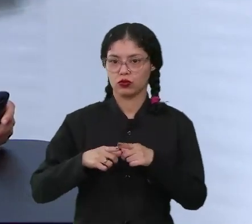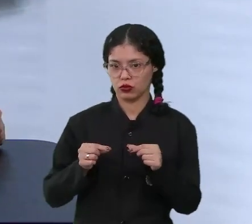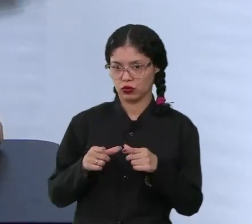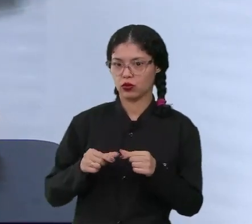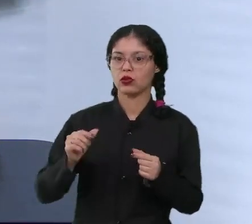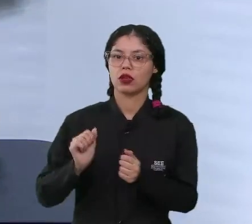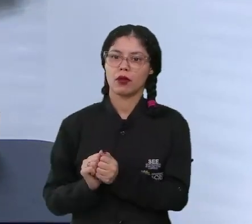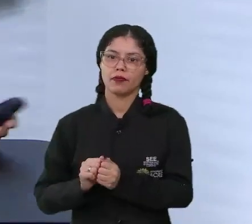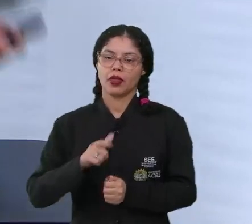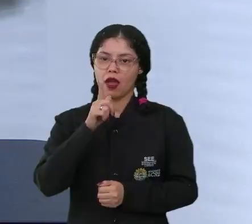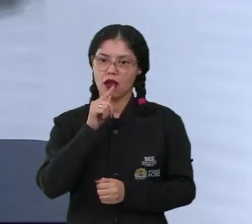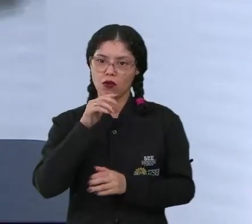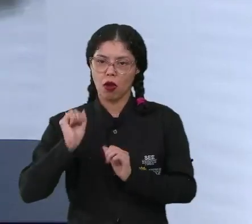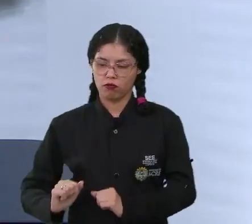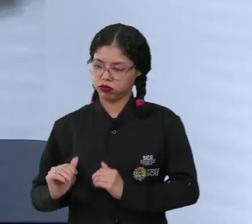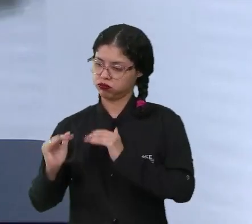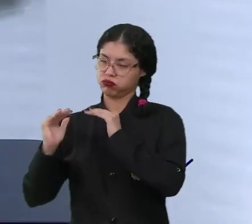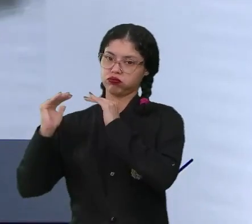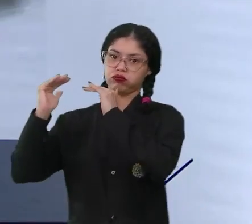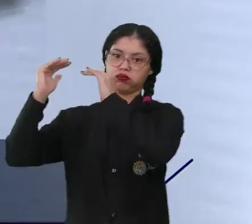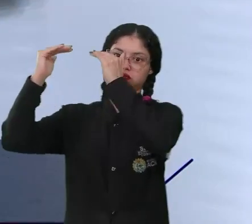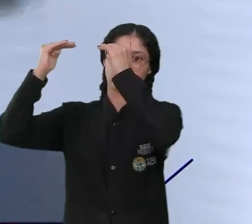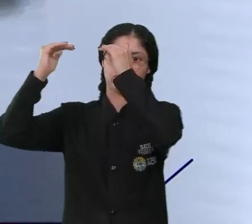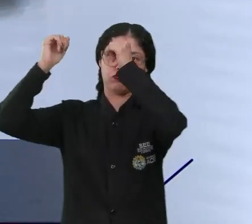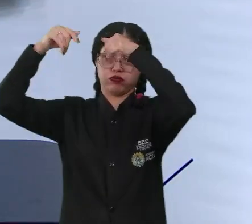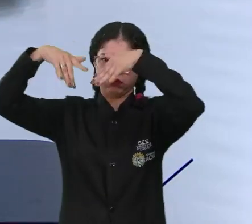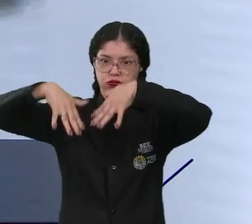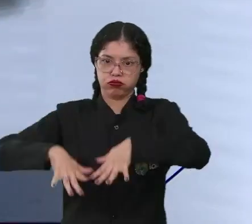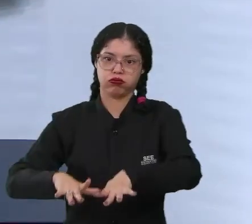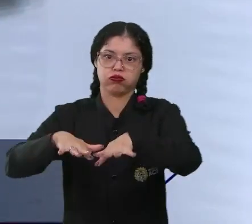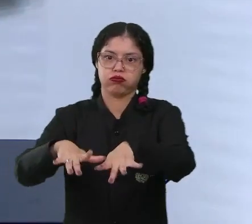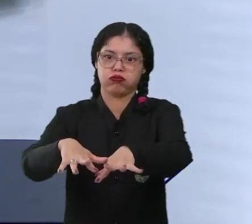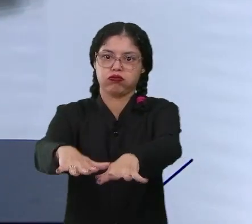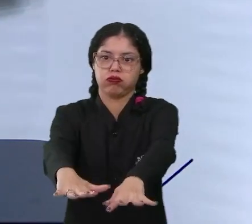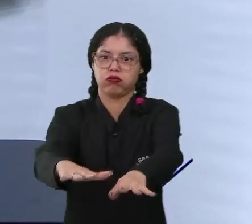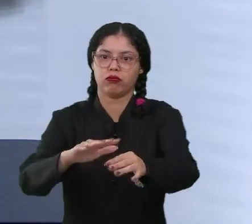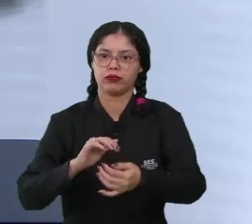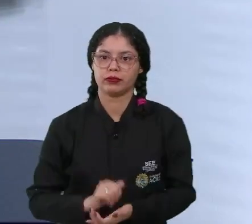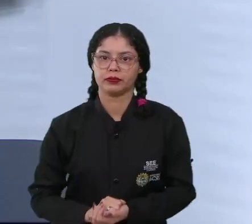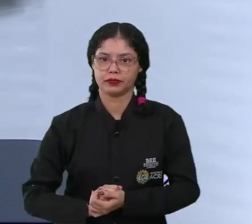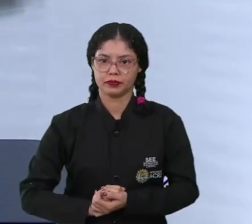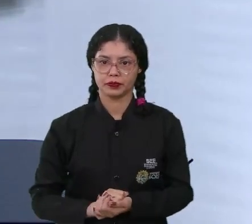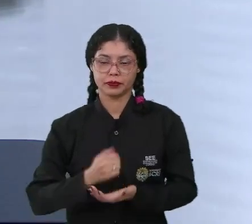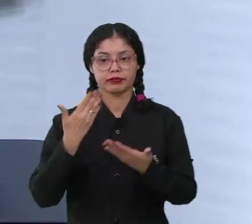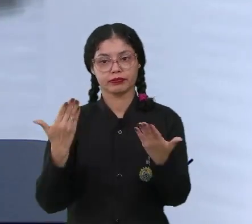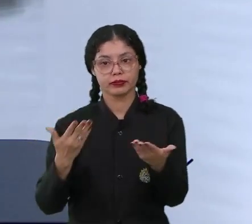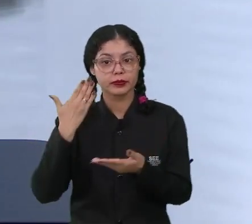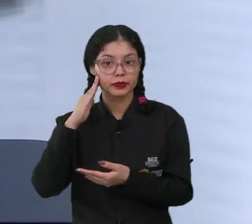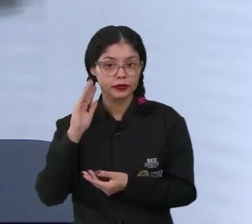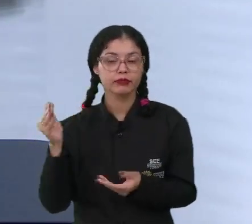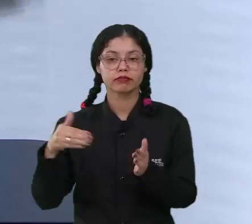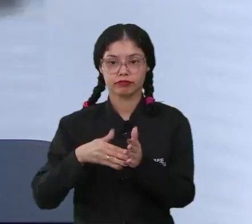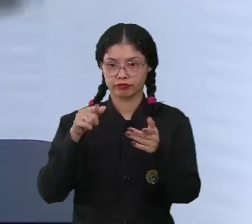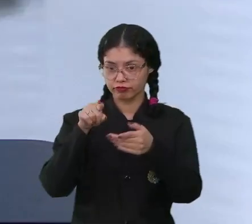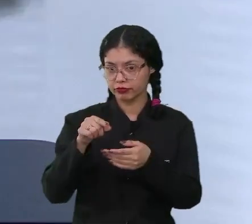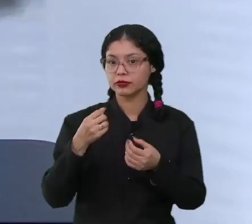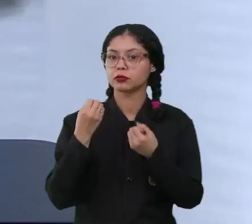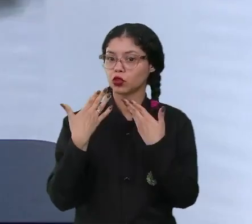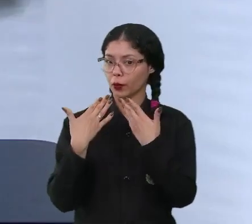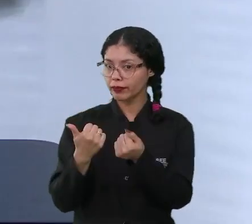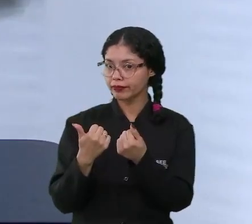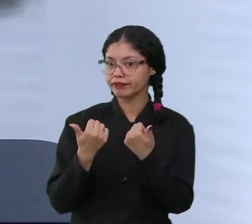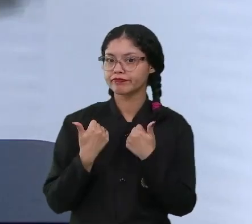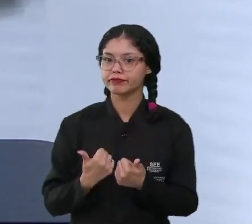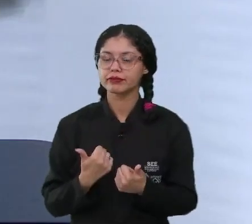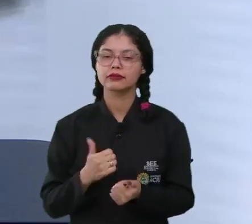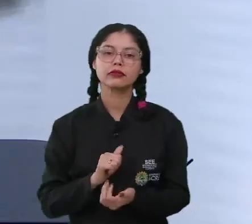tsunami que aconteceu no Japão, e a gente trouxe aí o exemplo da Toyota, certo? Ficou entendido até aqui, pessoal? Bem,